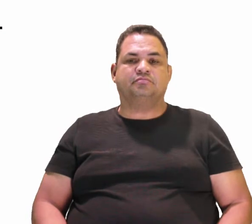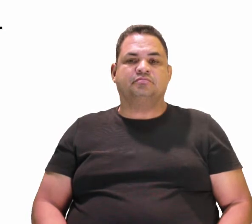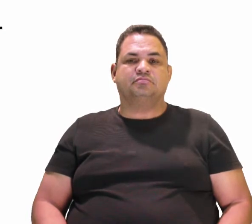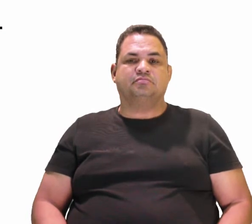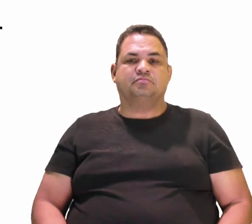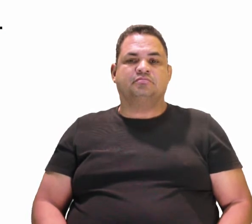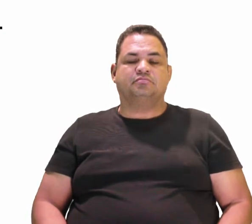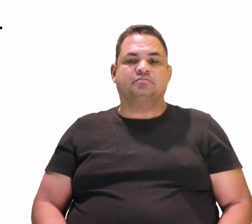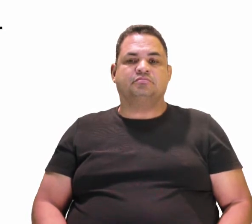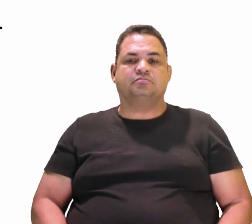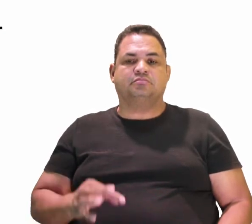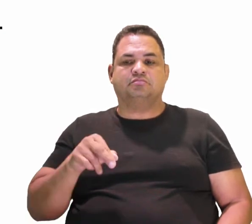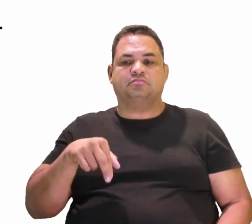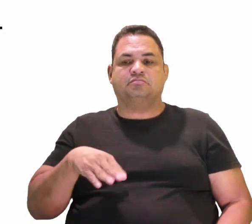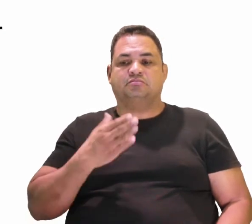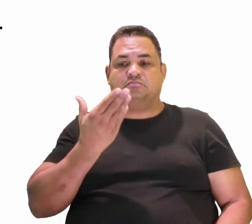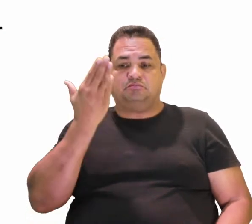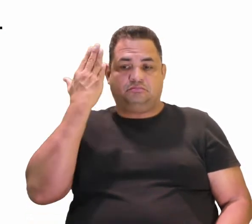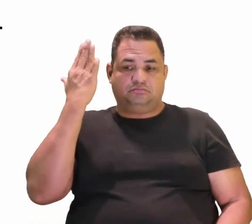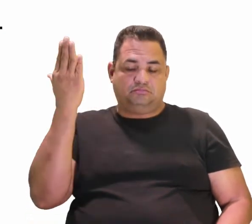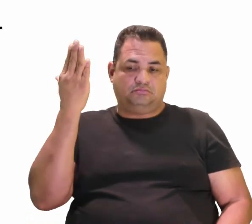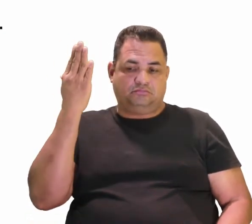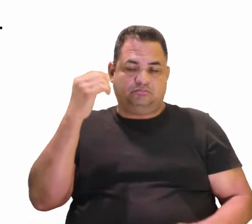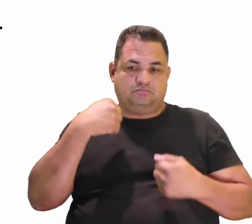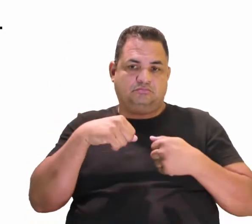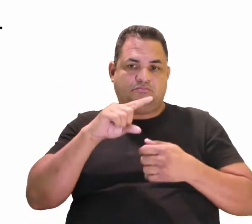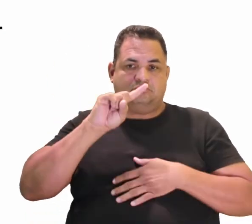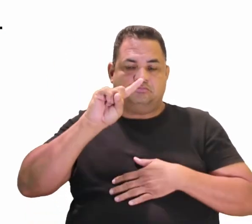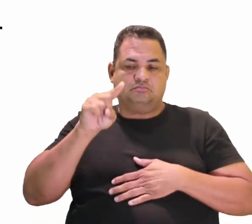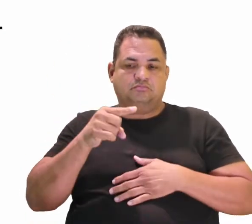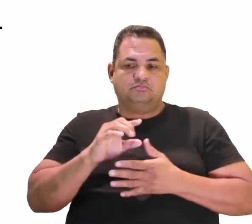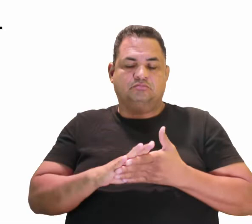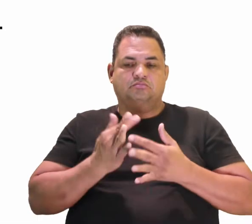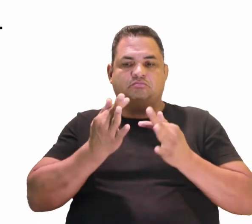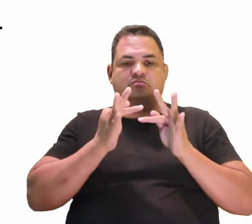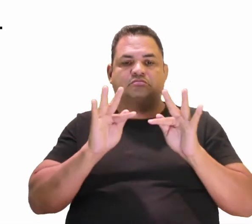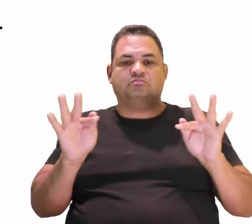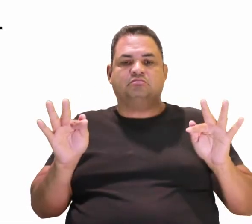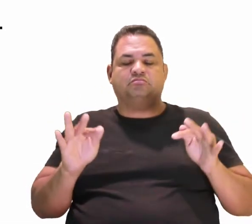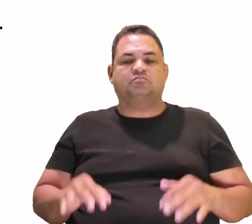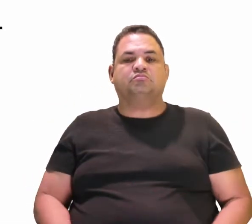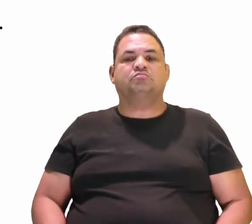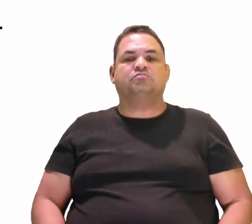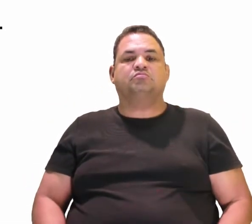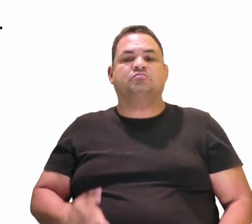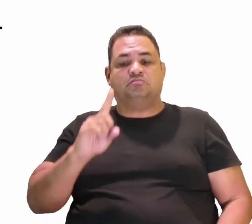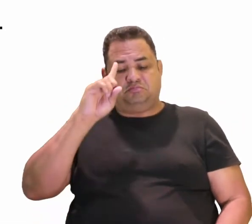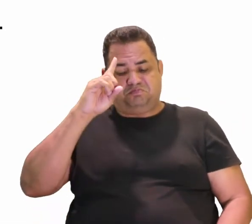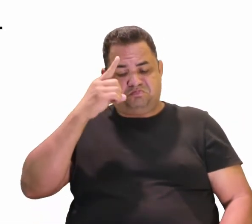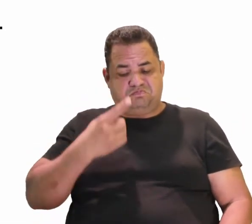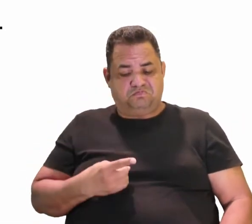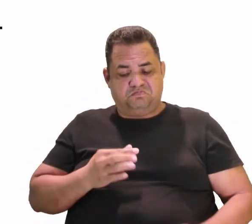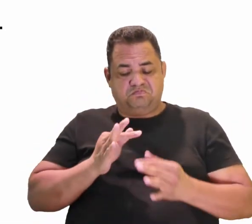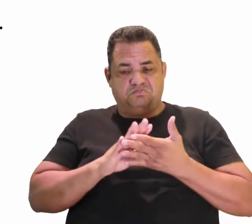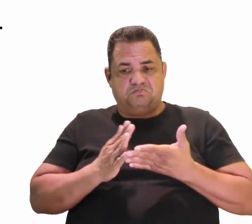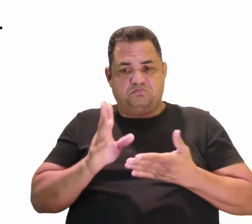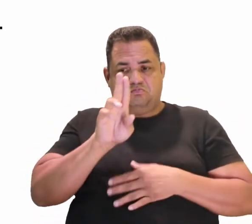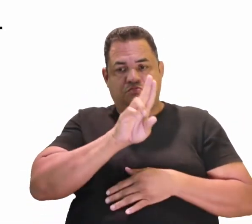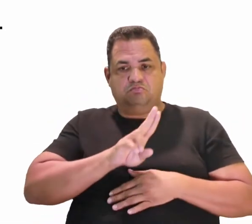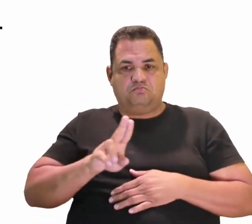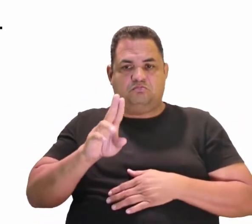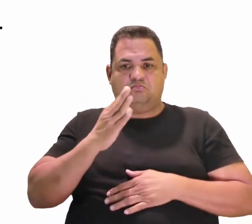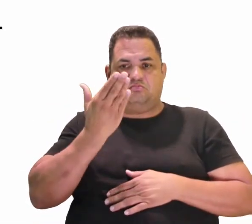partícula negativa not. Ela vai precisar vir. Então, as minhas frases no modo imperativo na negação, sempre vou usar